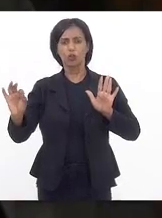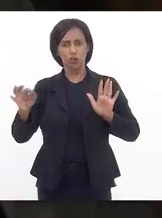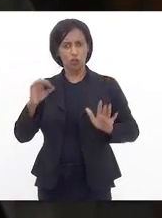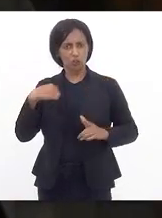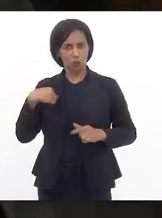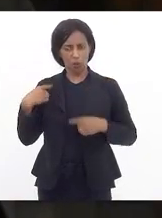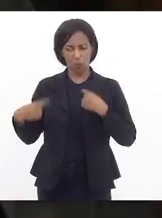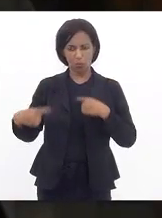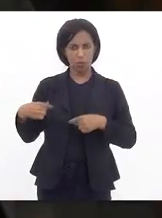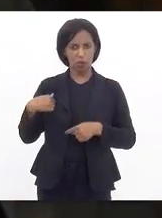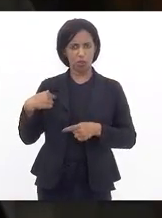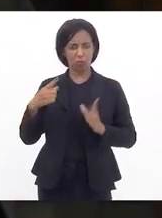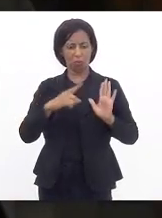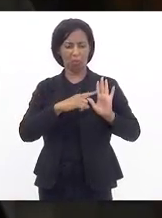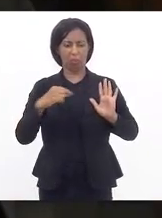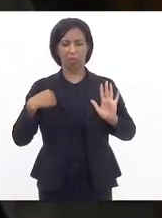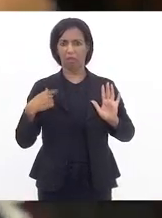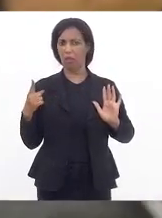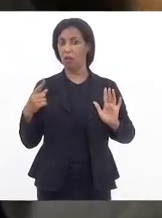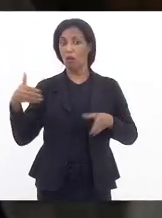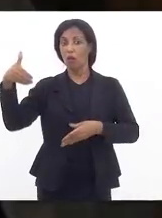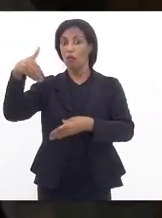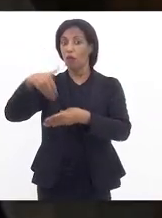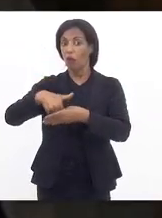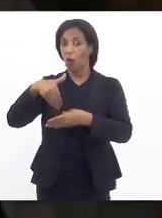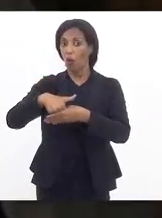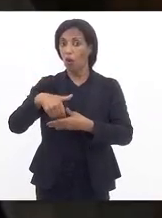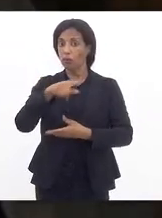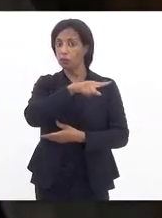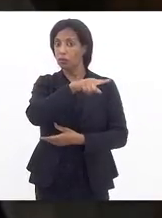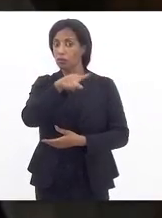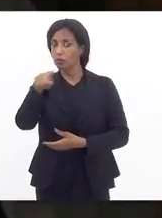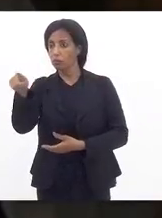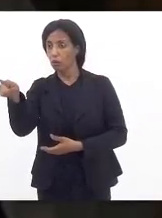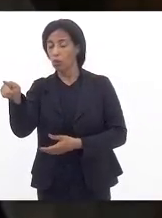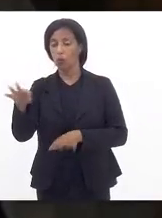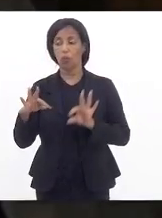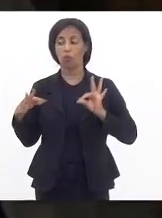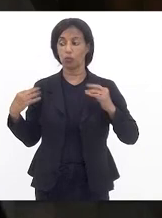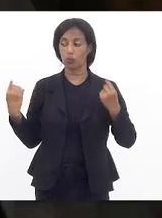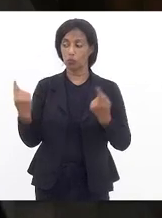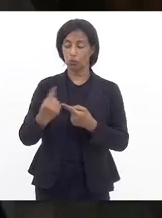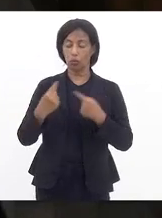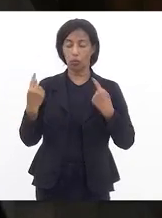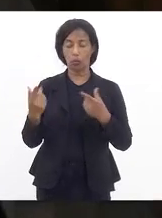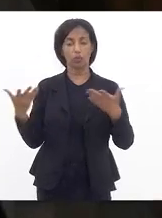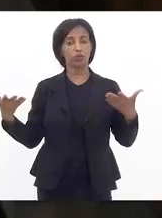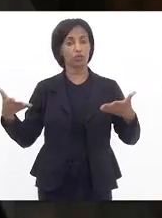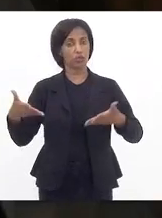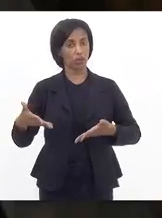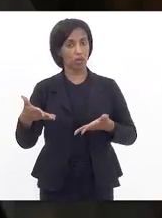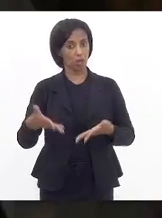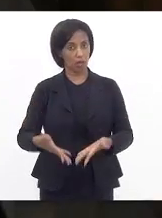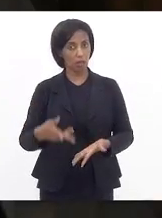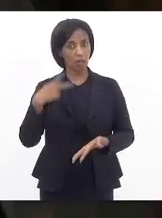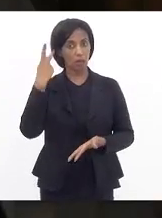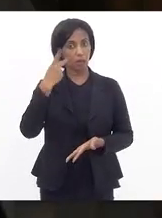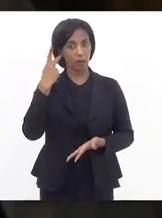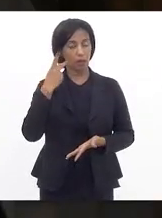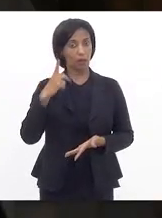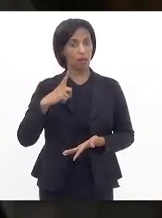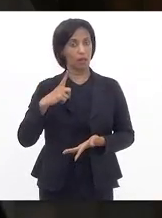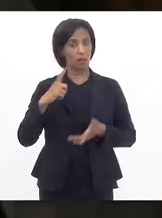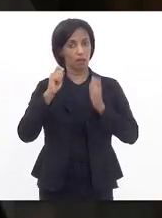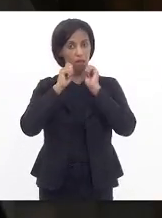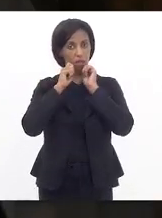político eu cheguei aqui pelo voto popular como de resto chegaram aqui os demais parlamentares que compõem a Assembleia